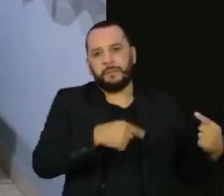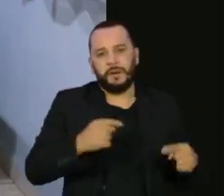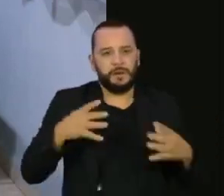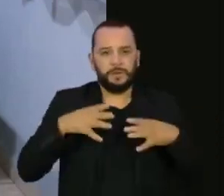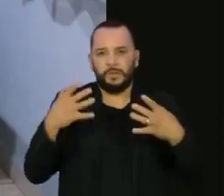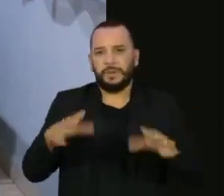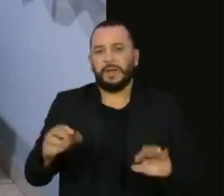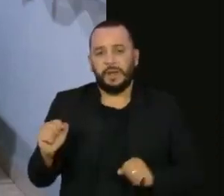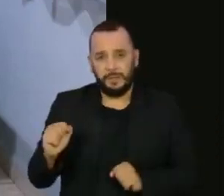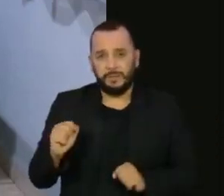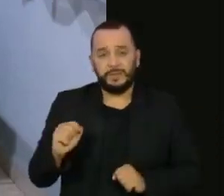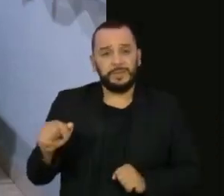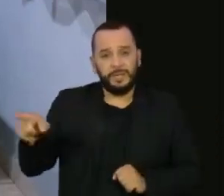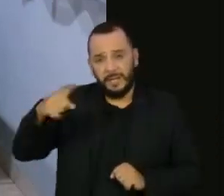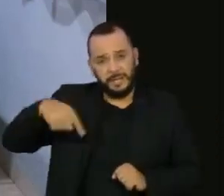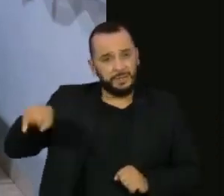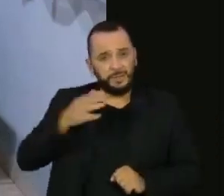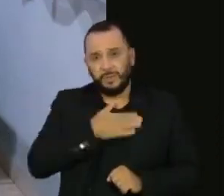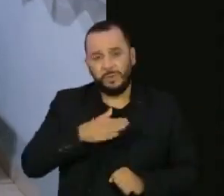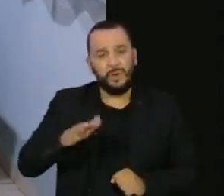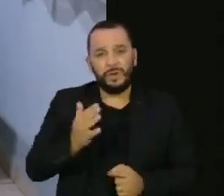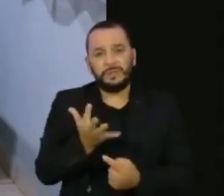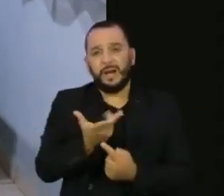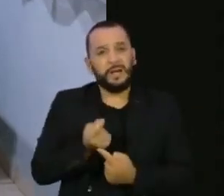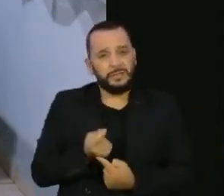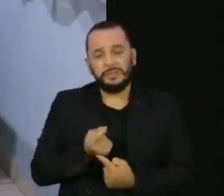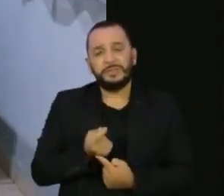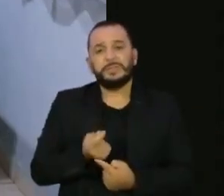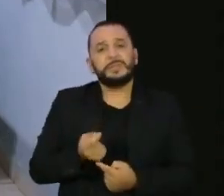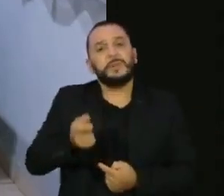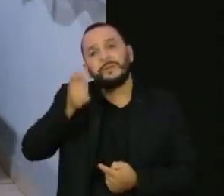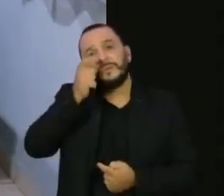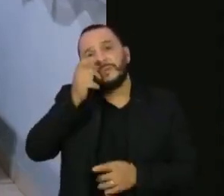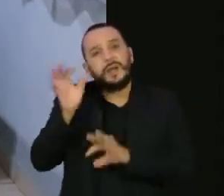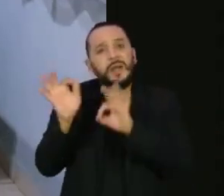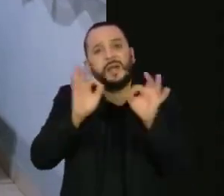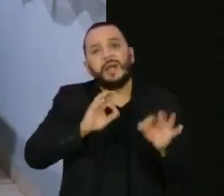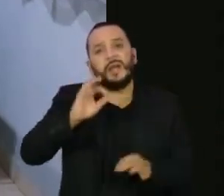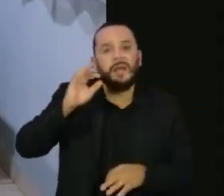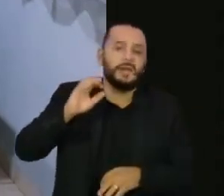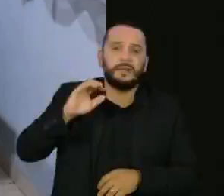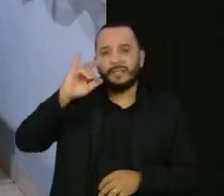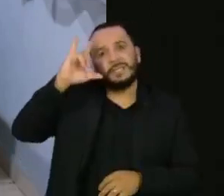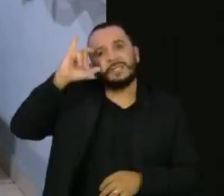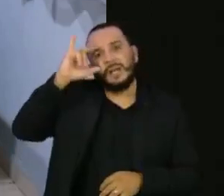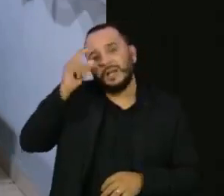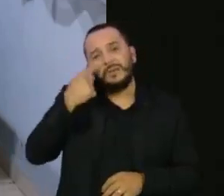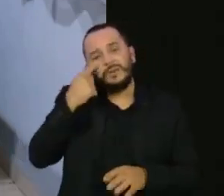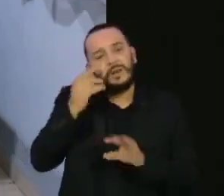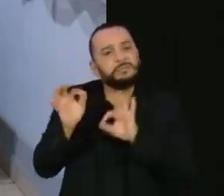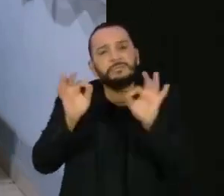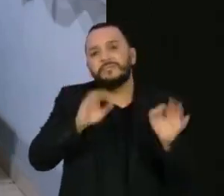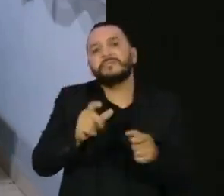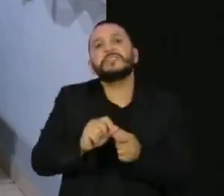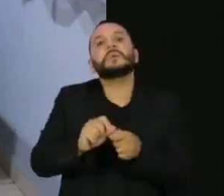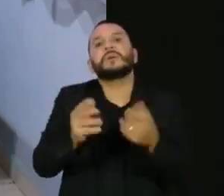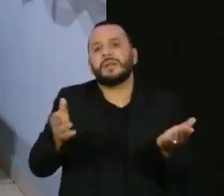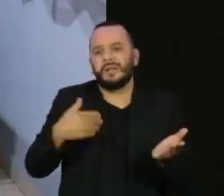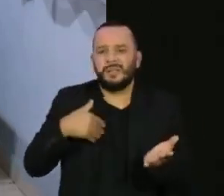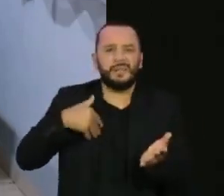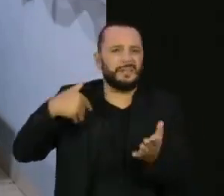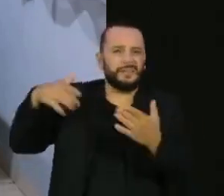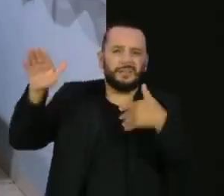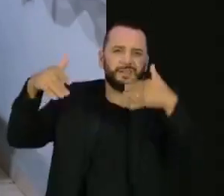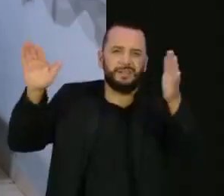pessoas demonizam tanto a arte, está fazendo o que ali na minha live? Veio me irritar? Veio irritar as pessoas? Dura muito